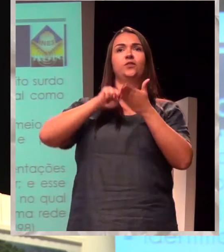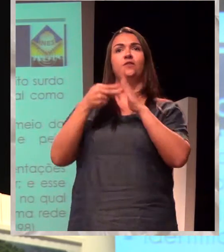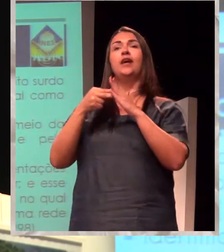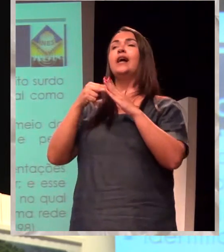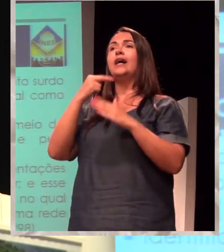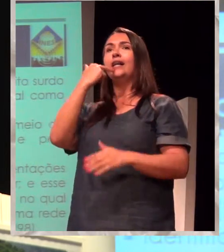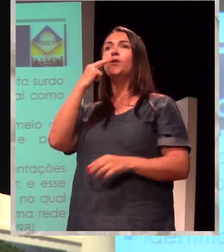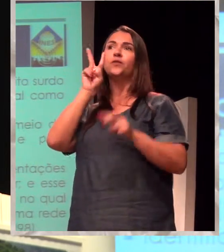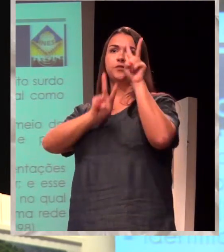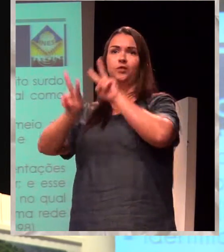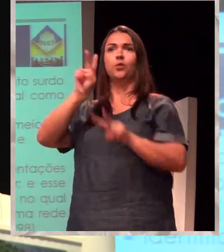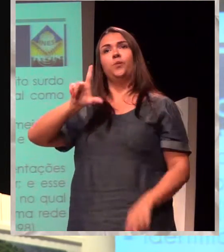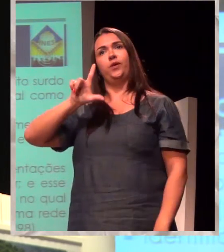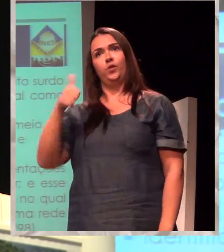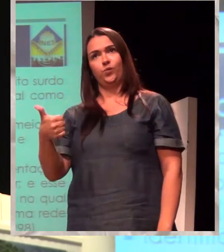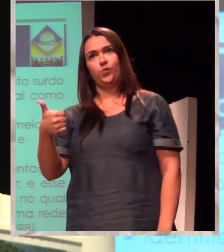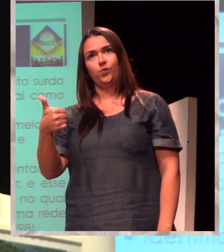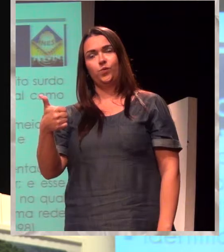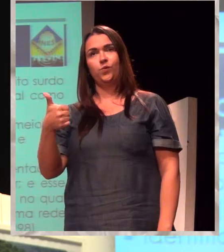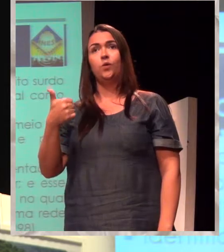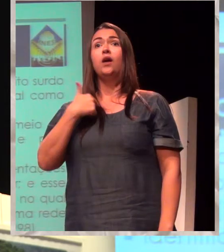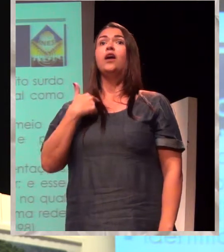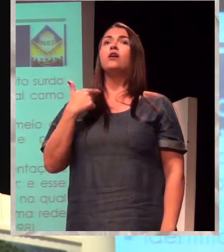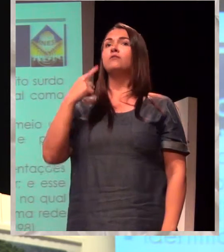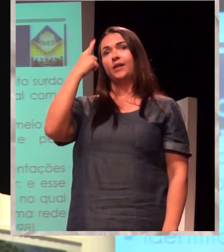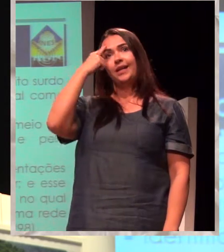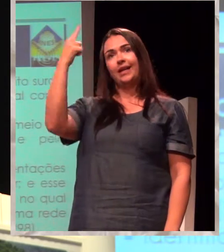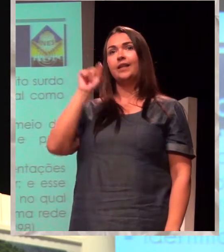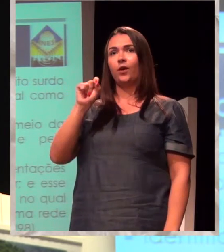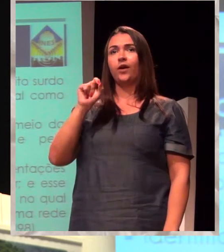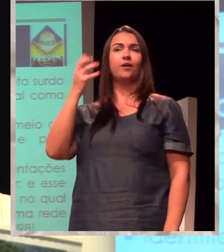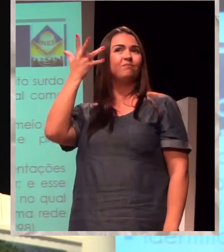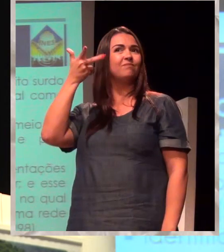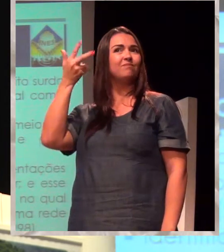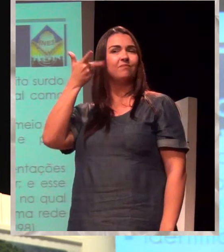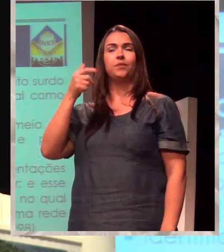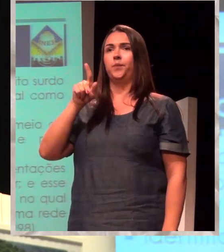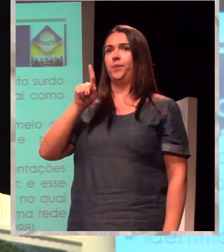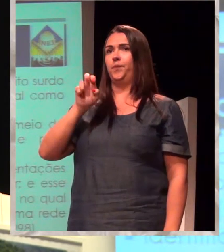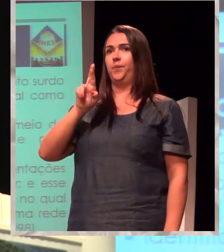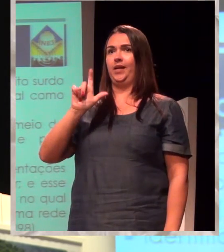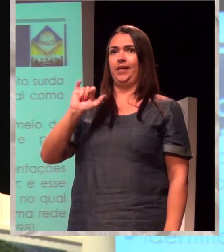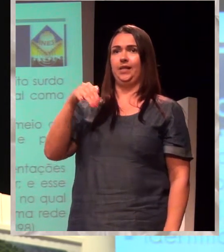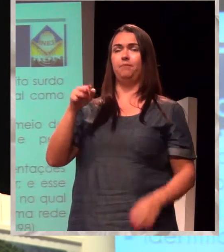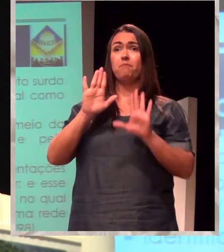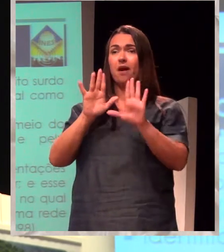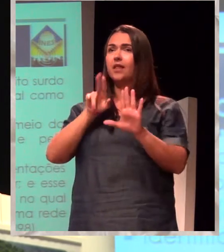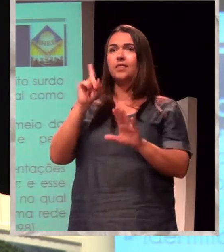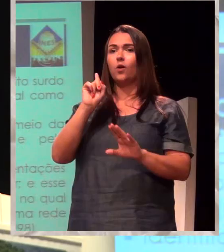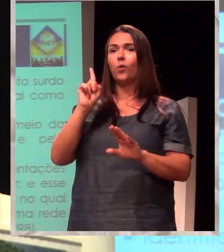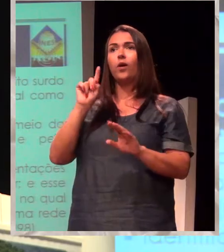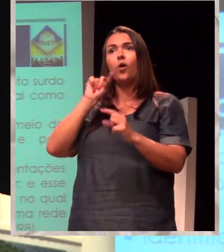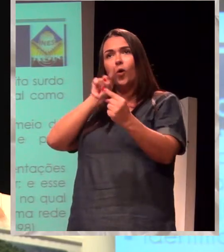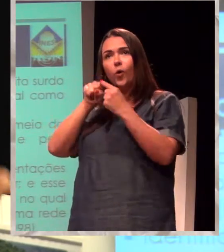visual como sua L1. Pensando aqui, eu trouxe a ideia de Perlin, Porém, não como